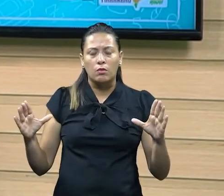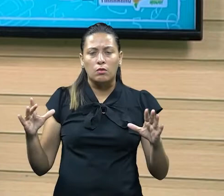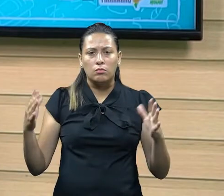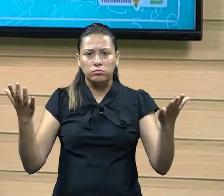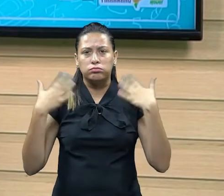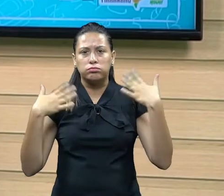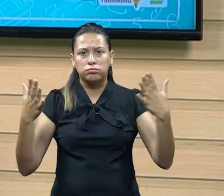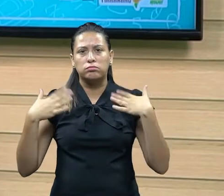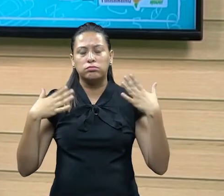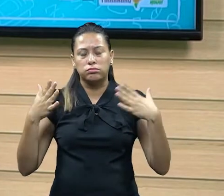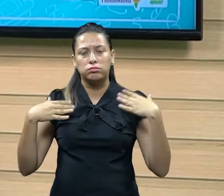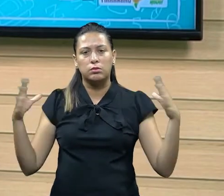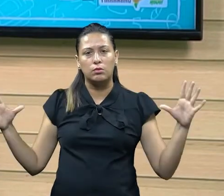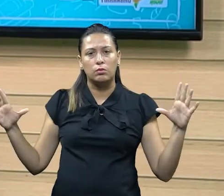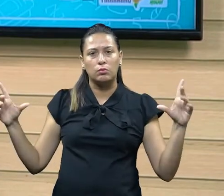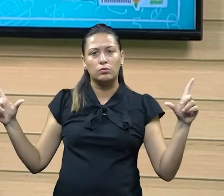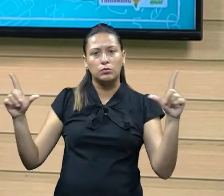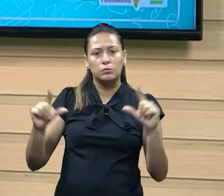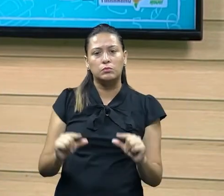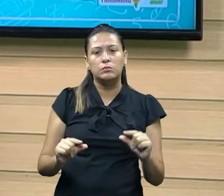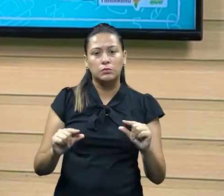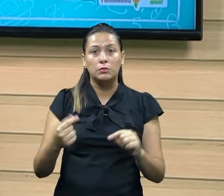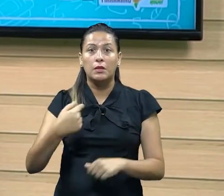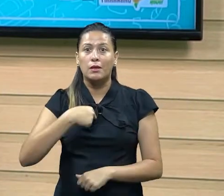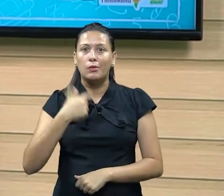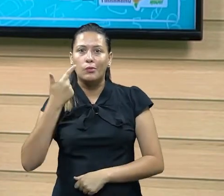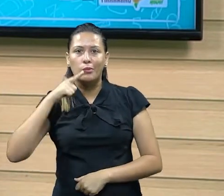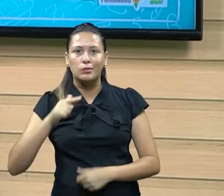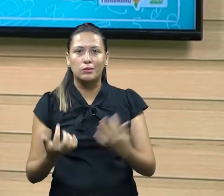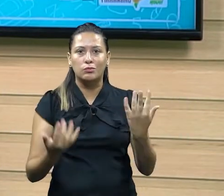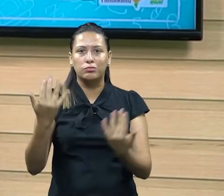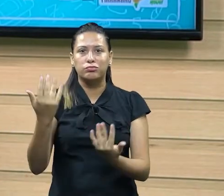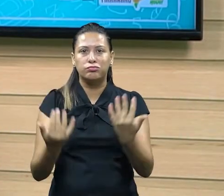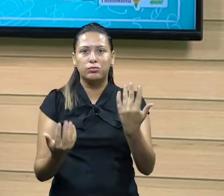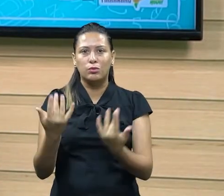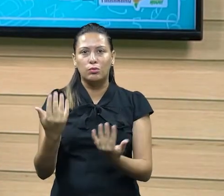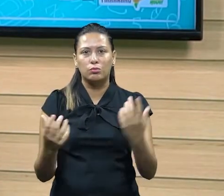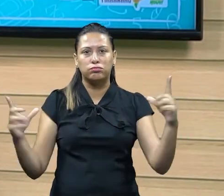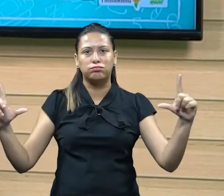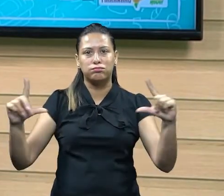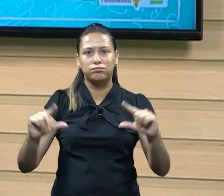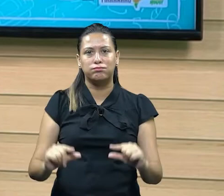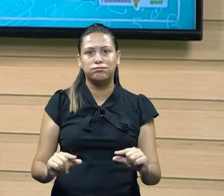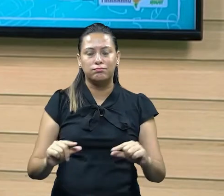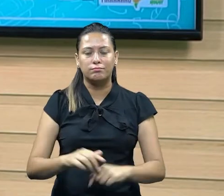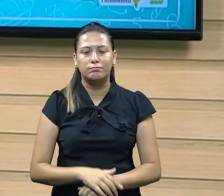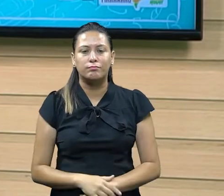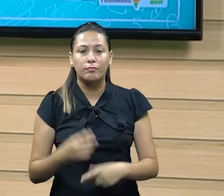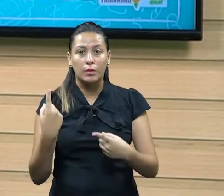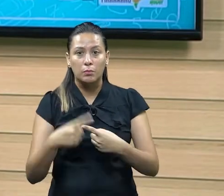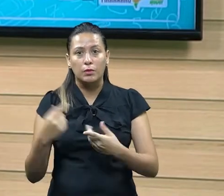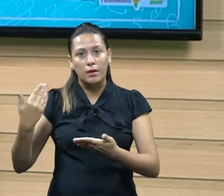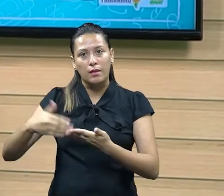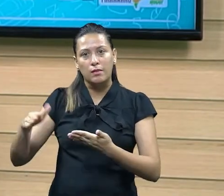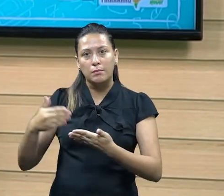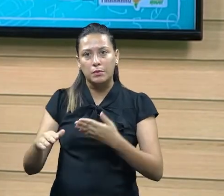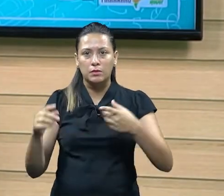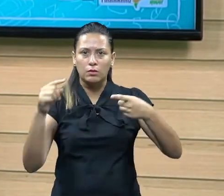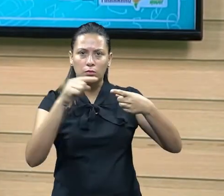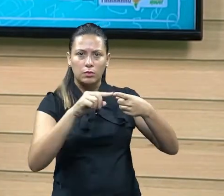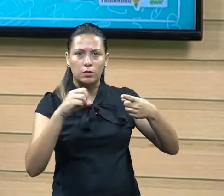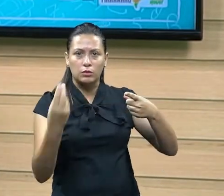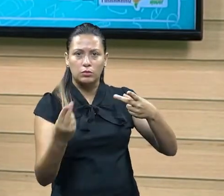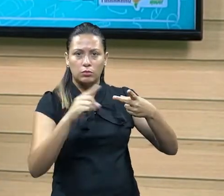fogo. Por isso eu preciso saber o conceito do que é o fogo, porque eliminando um desses 3 elementos do